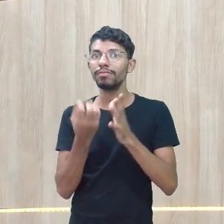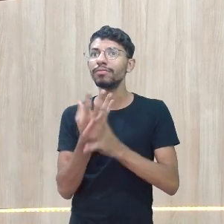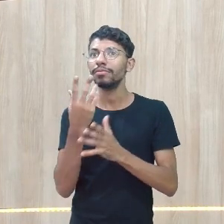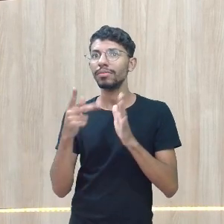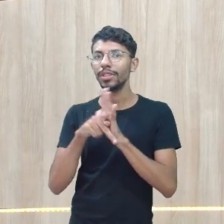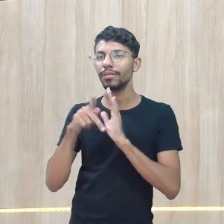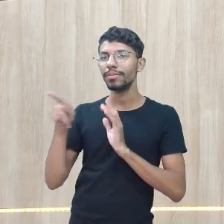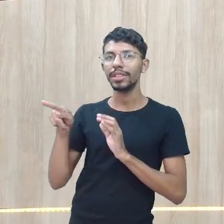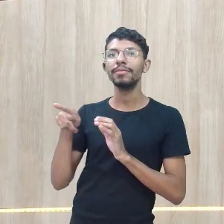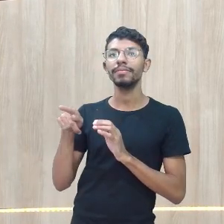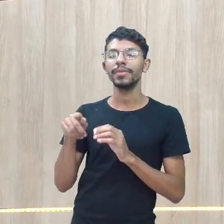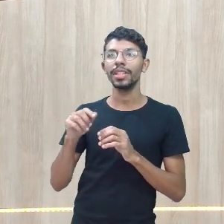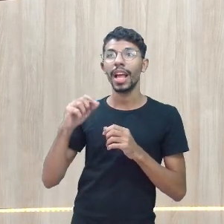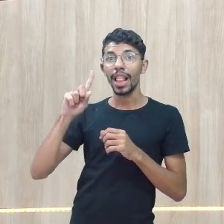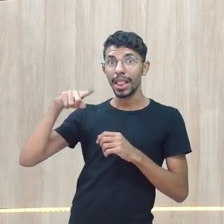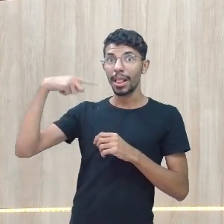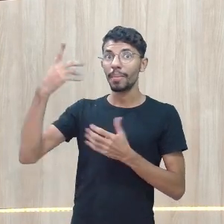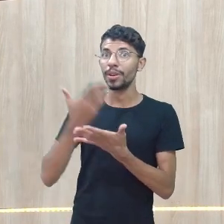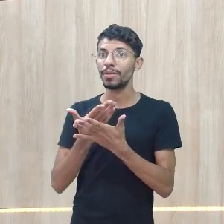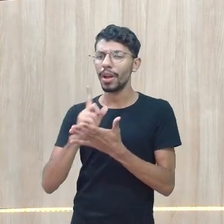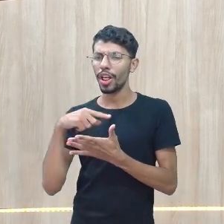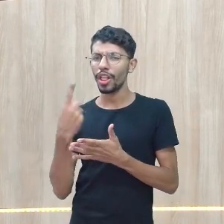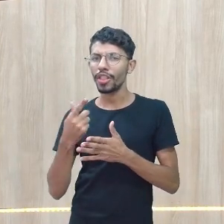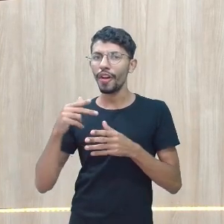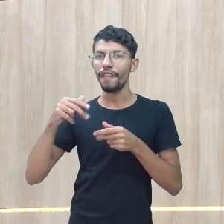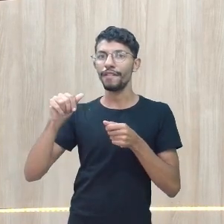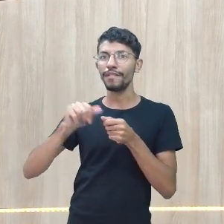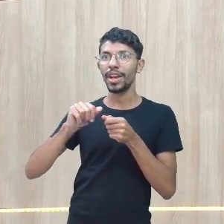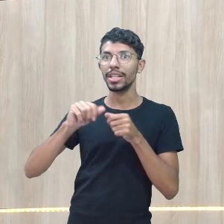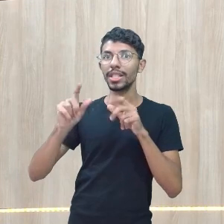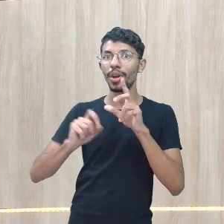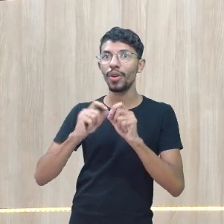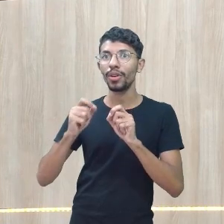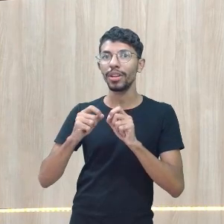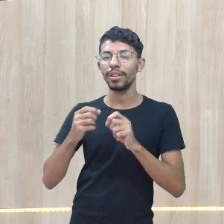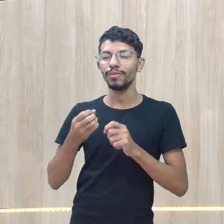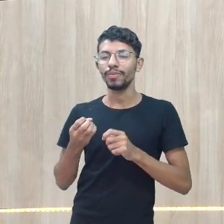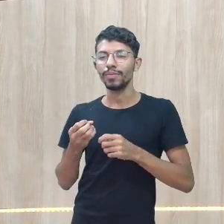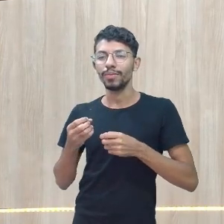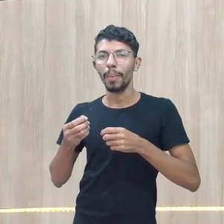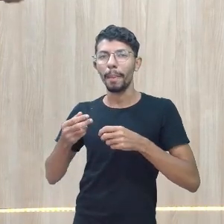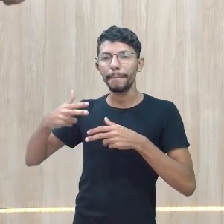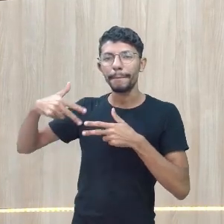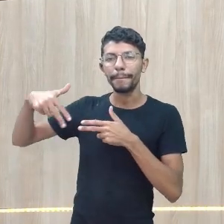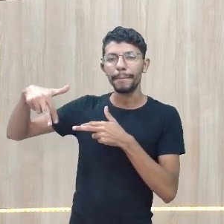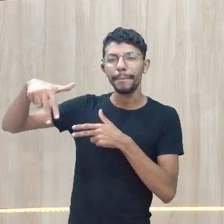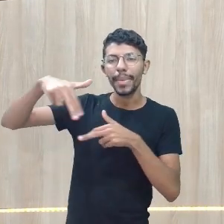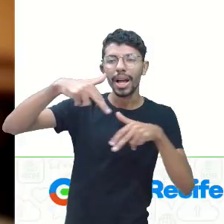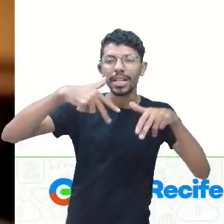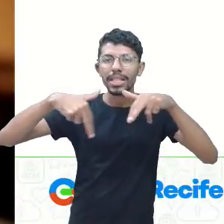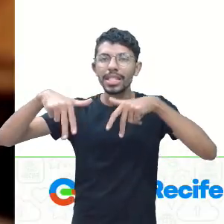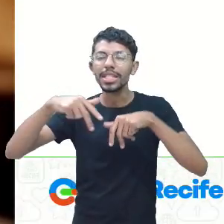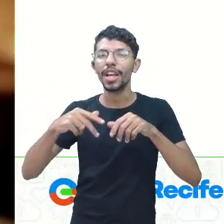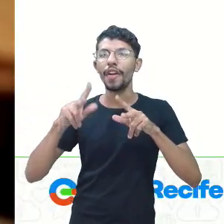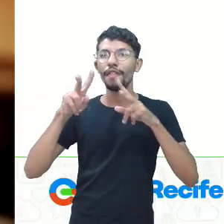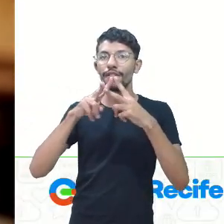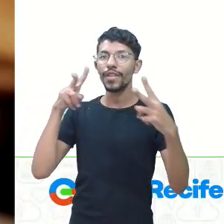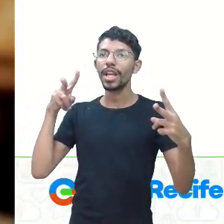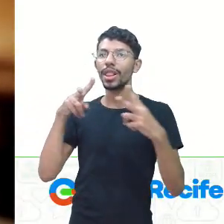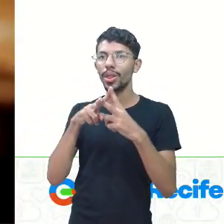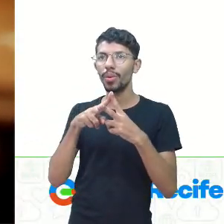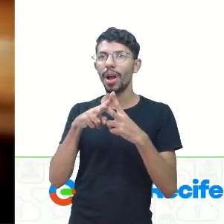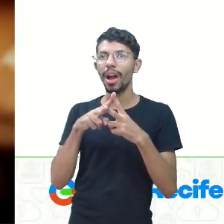né, virtual na oficina de Brennan. O que eu quero colocar aqui para vocês é a questão aí